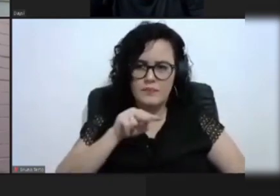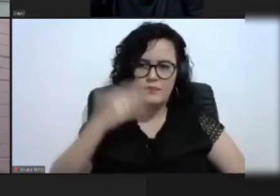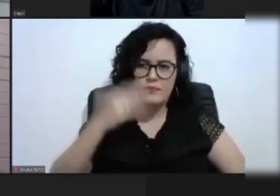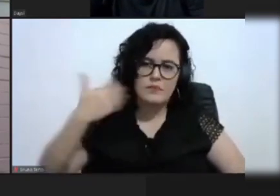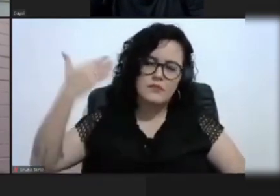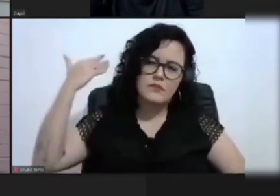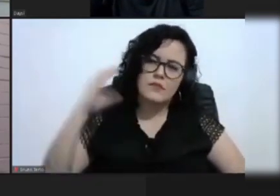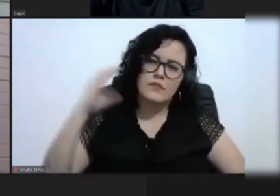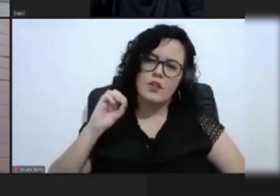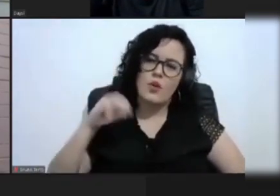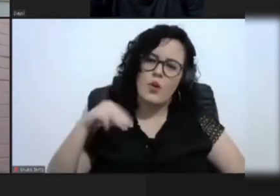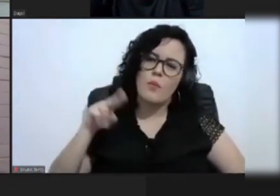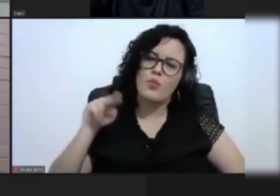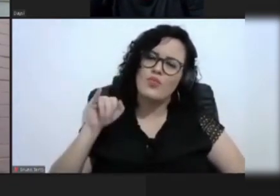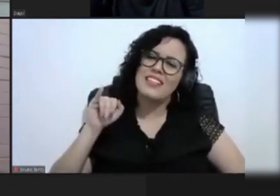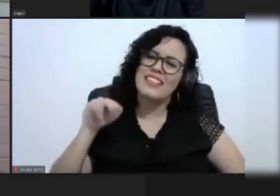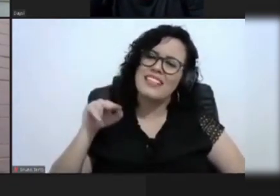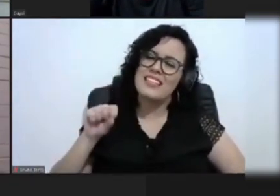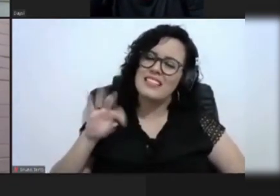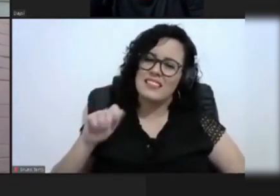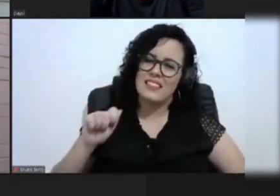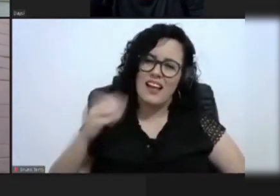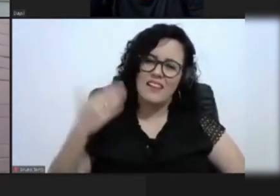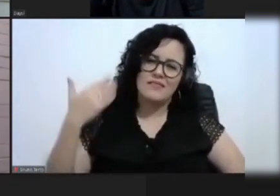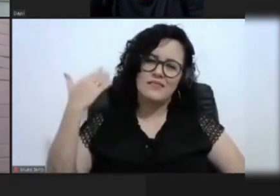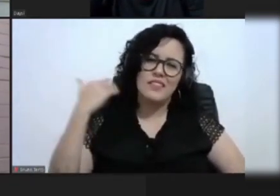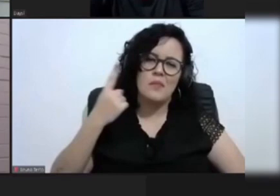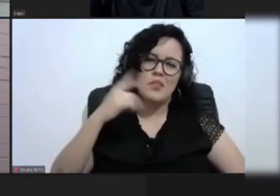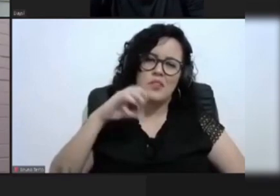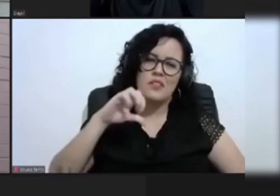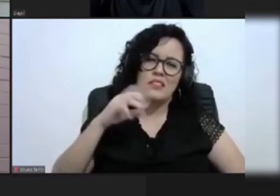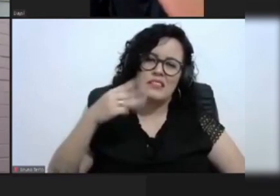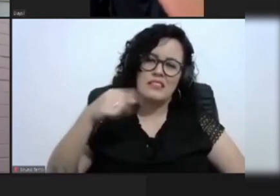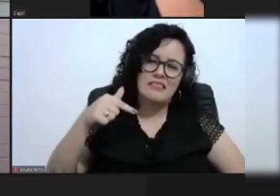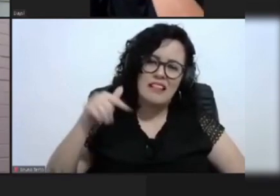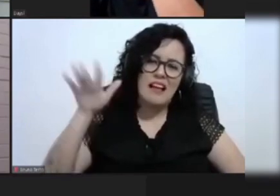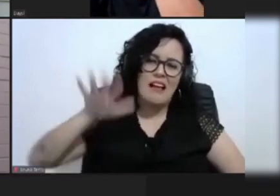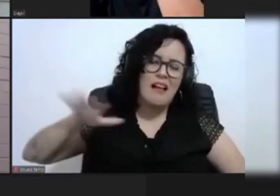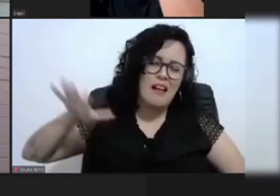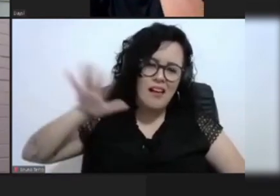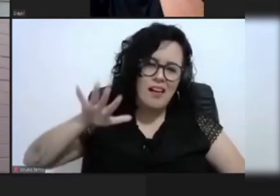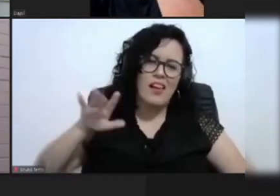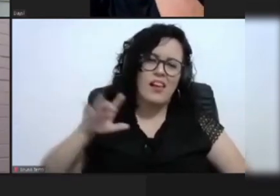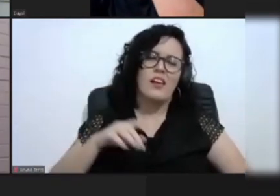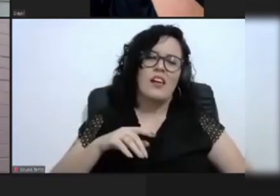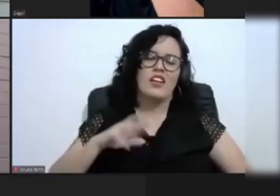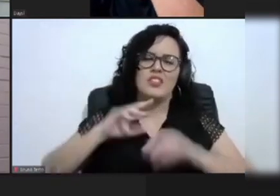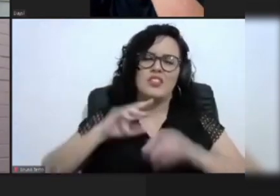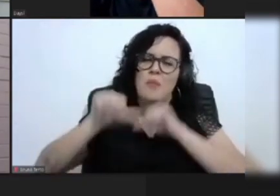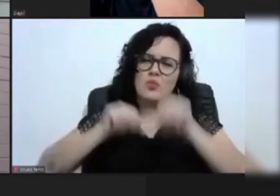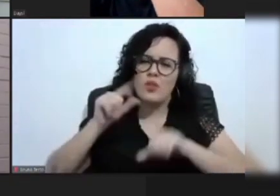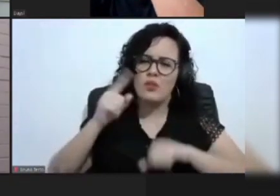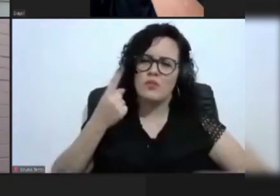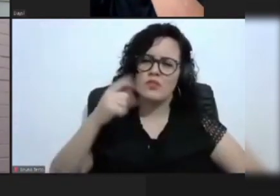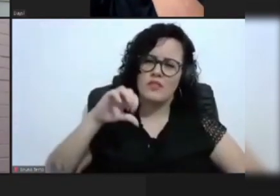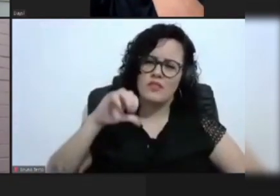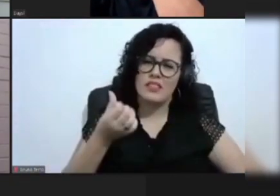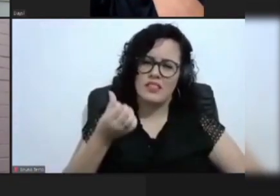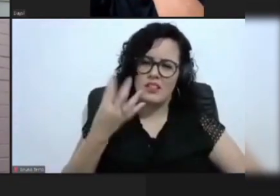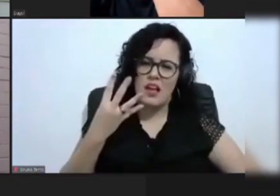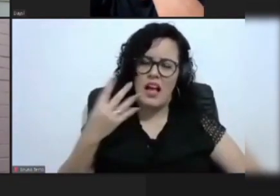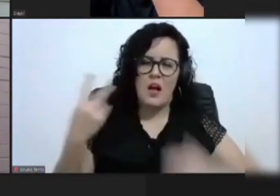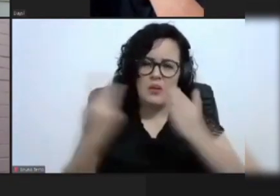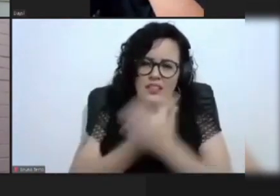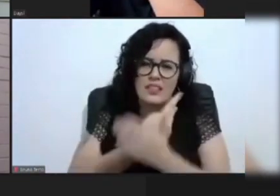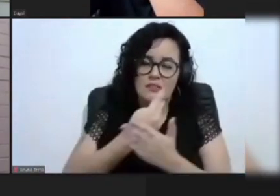né? As coisas que a gente ouve, tanto em 37, lá no Estado Novo, quanto foi em 64, quando os golpes aconteciam, a primeira